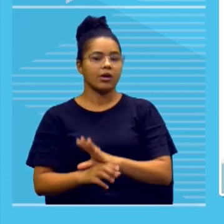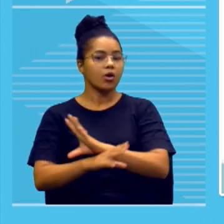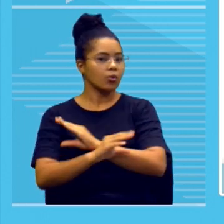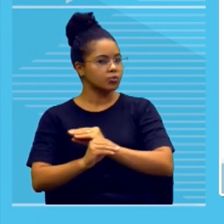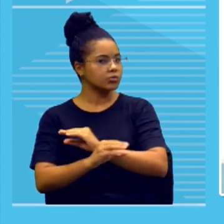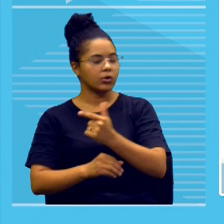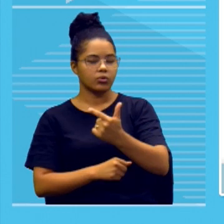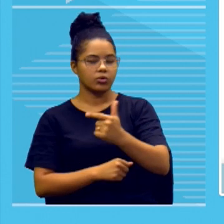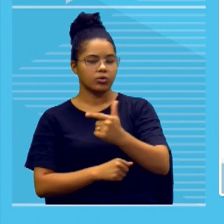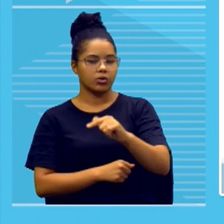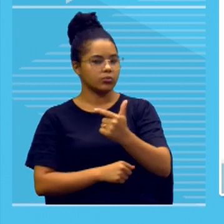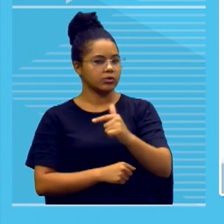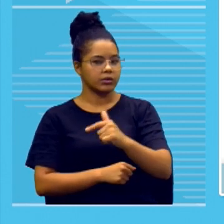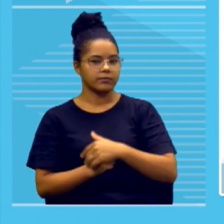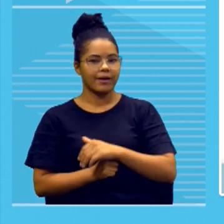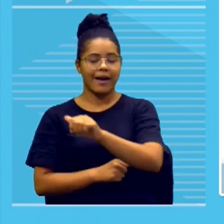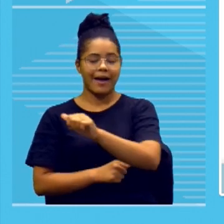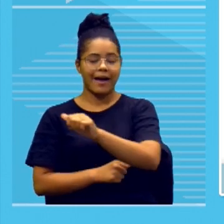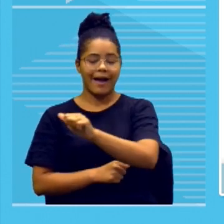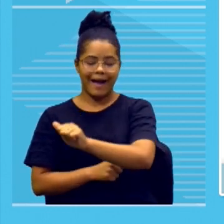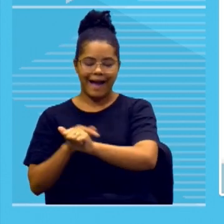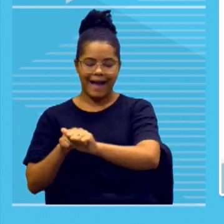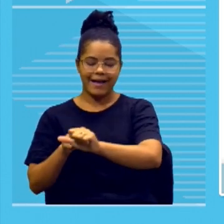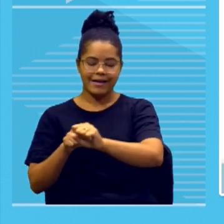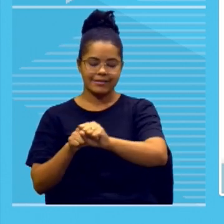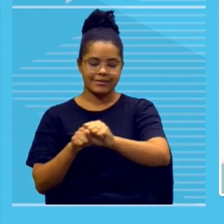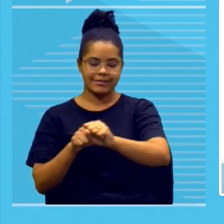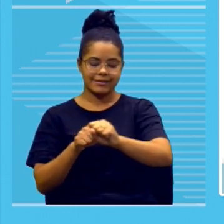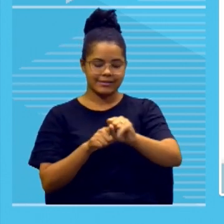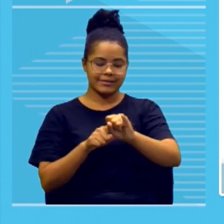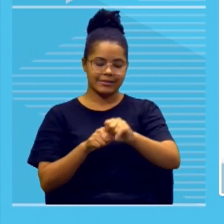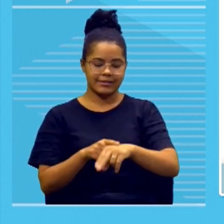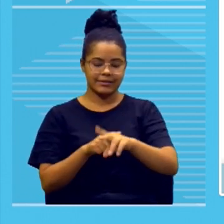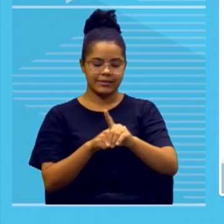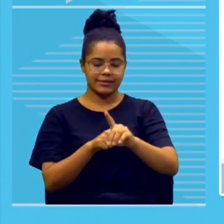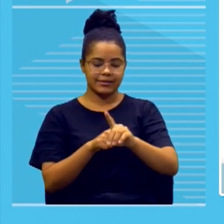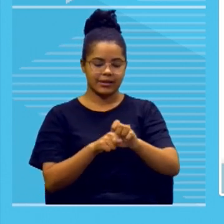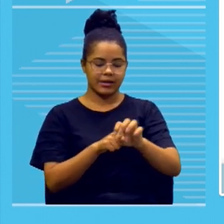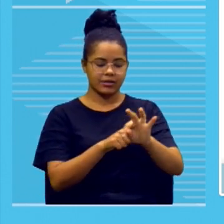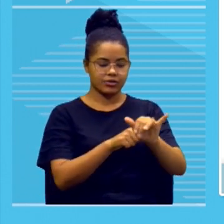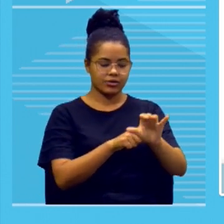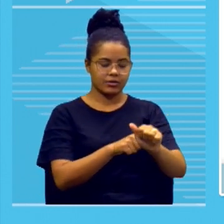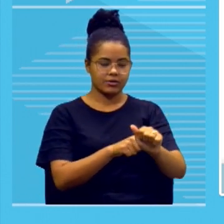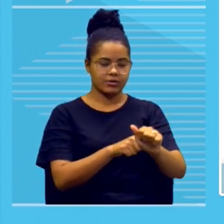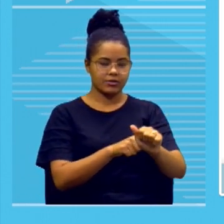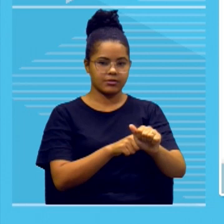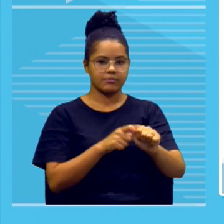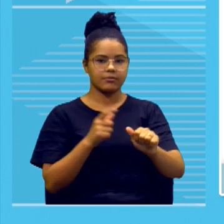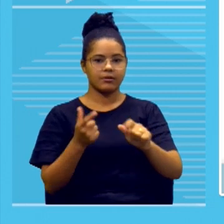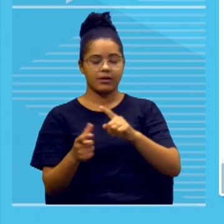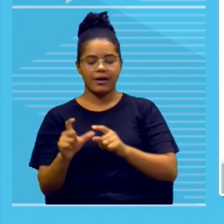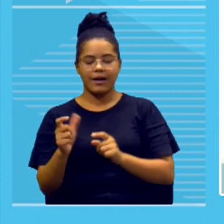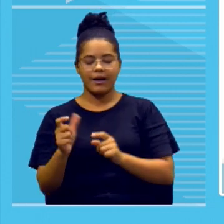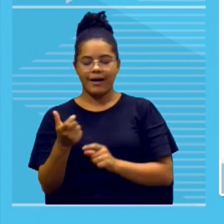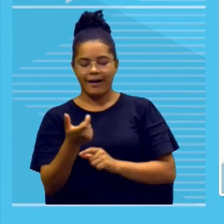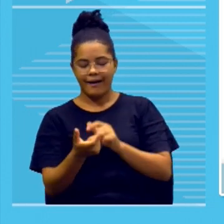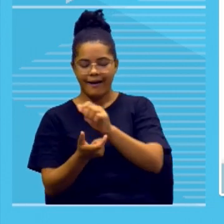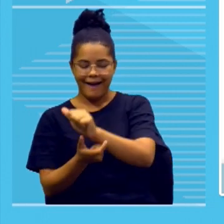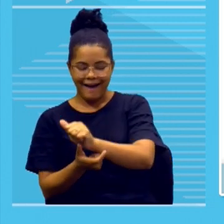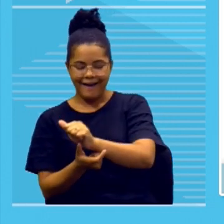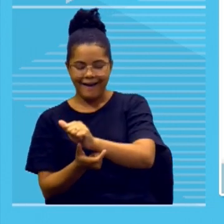sindéticas. Esse a é um prefixo de negação, de ausência, sem conjunção.